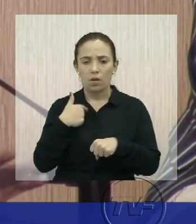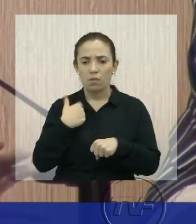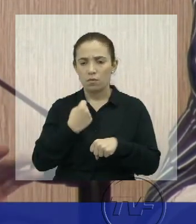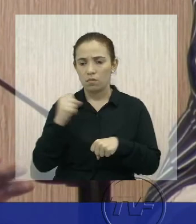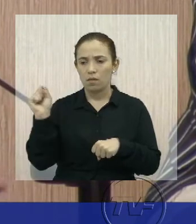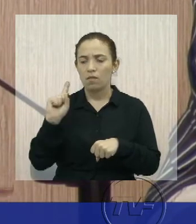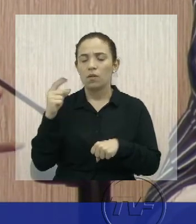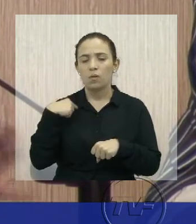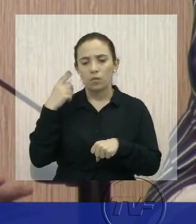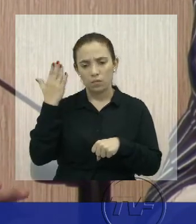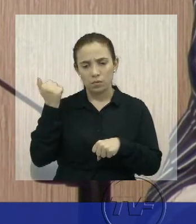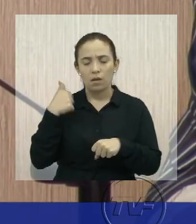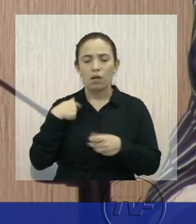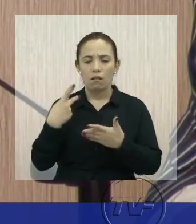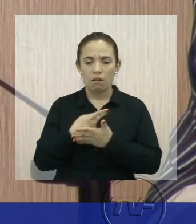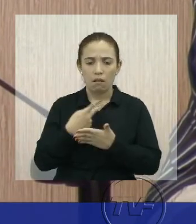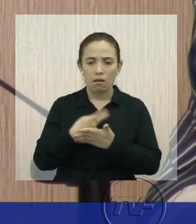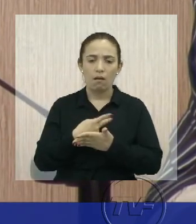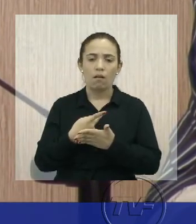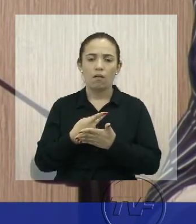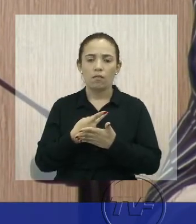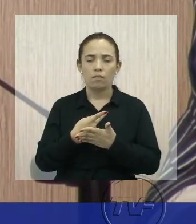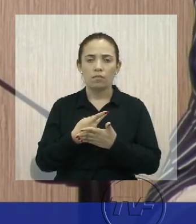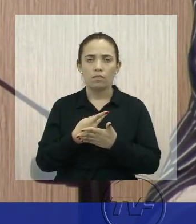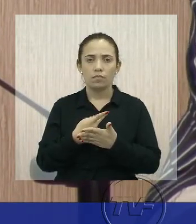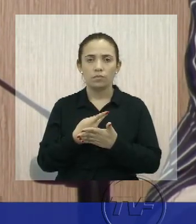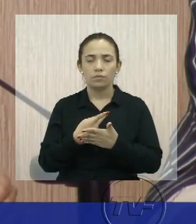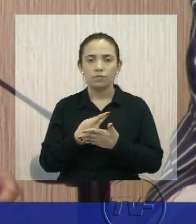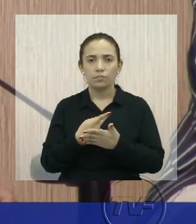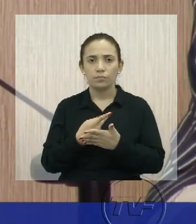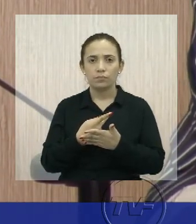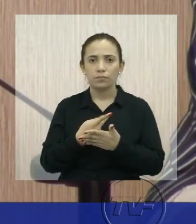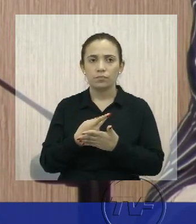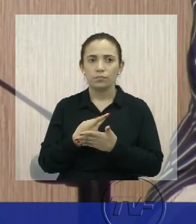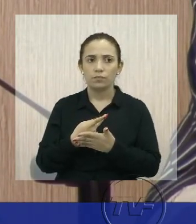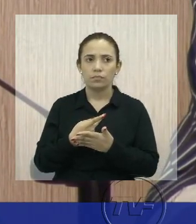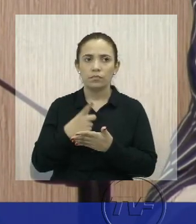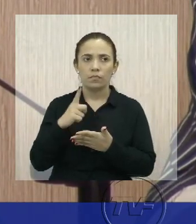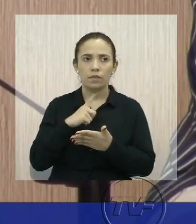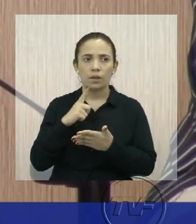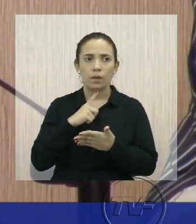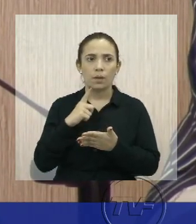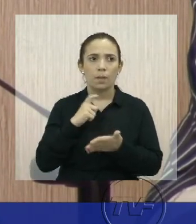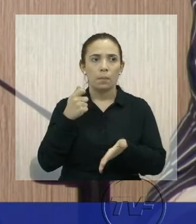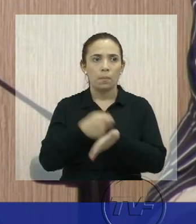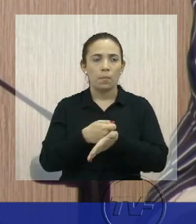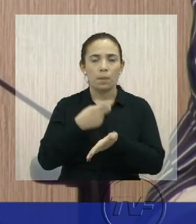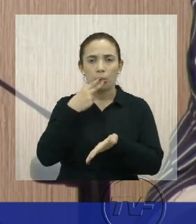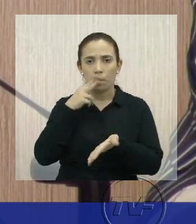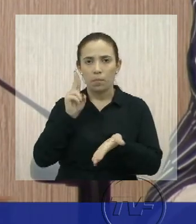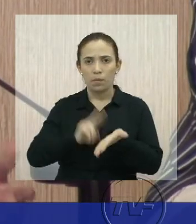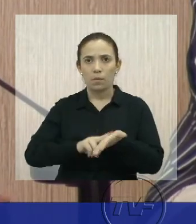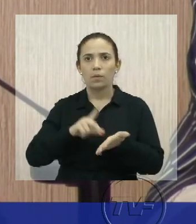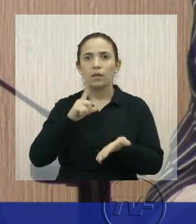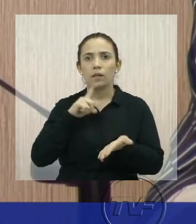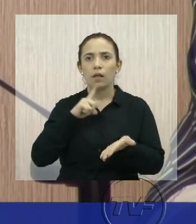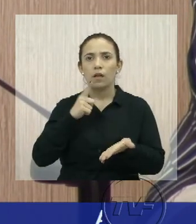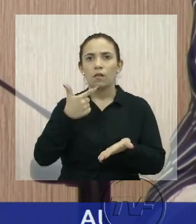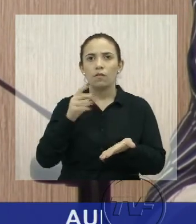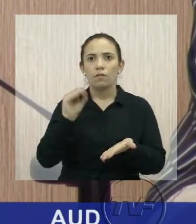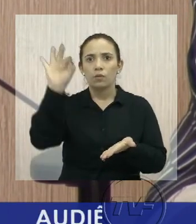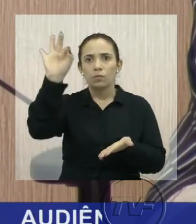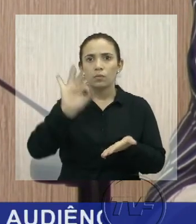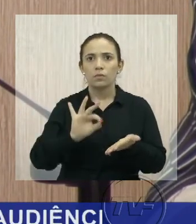eu sei que eu estou errado, eu vou me regularizar, mesmo que ele ainda tenha que pagar uma multa, ele ainda tem mais 20%